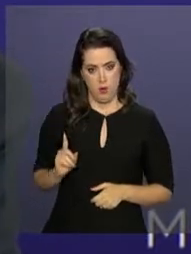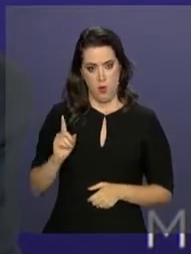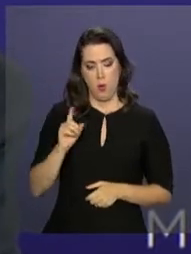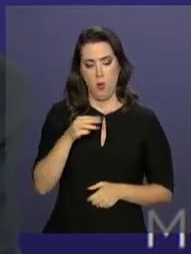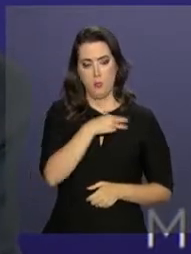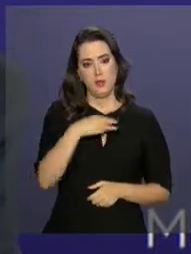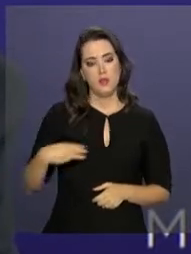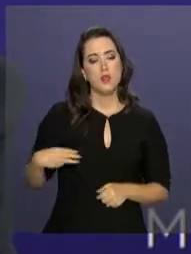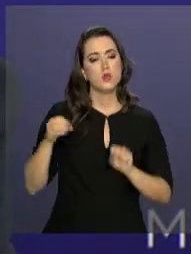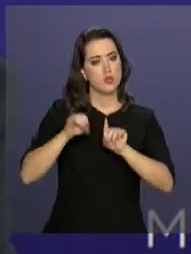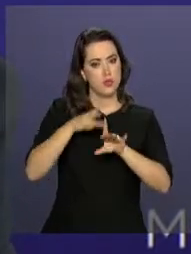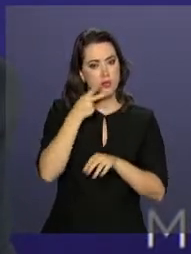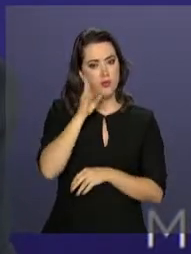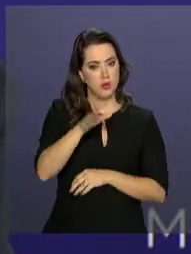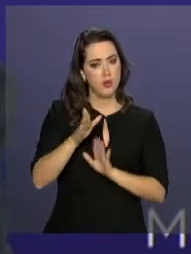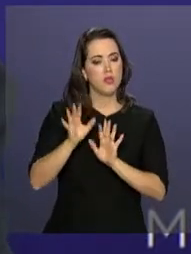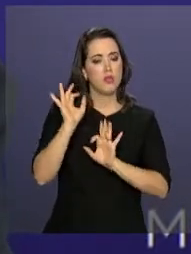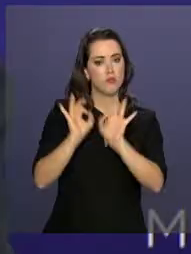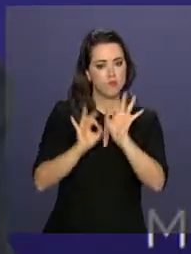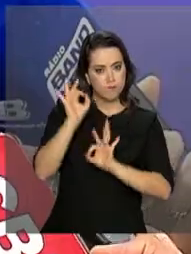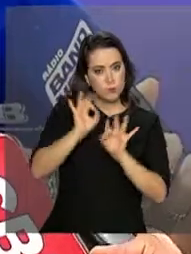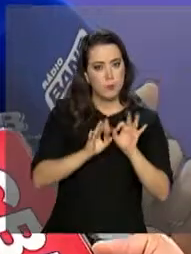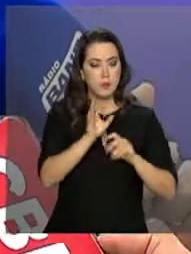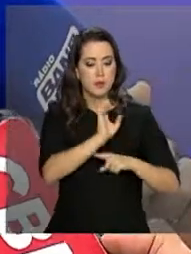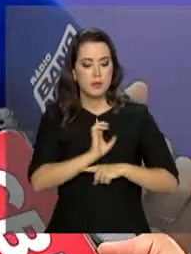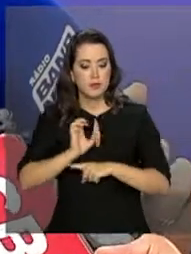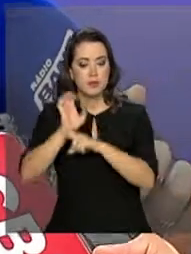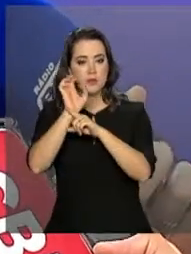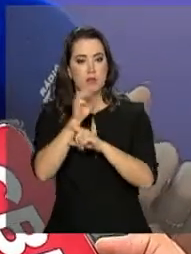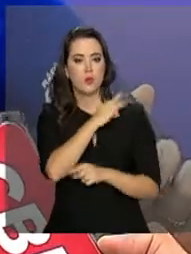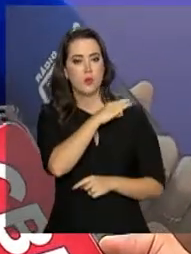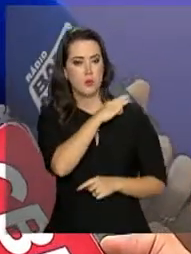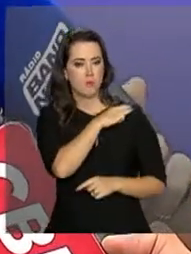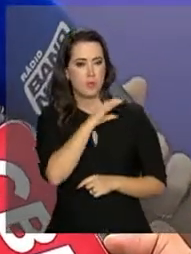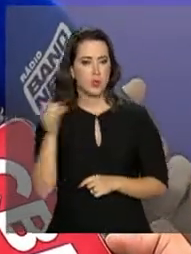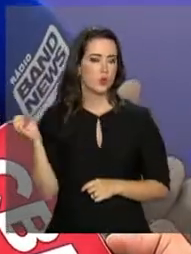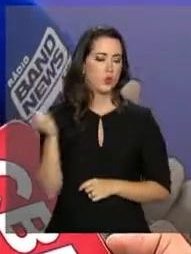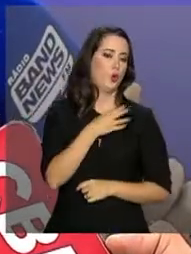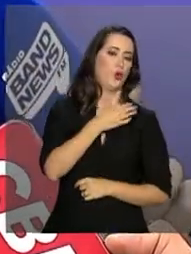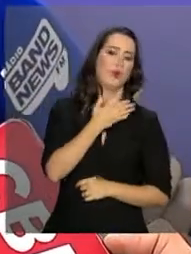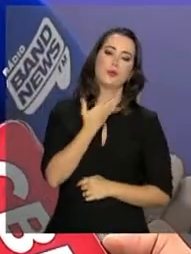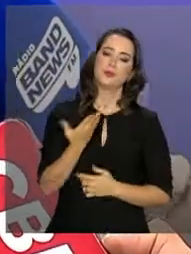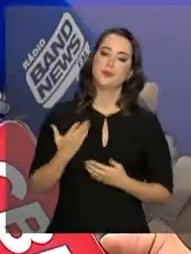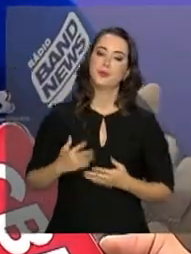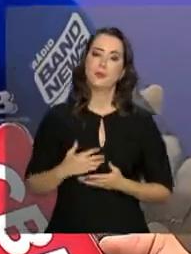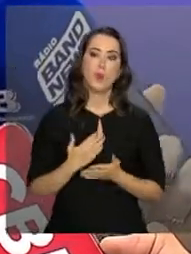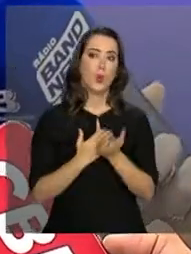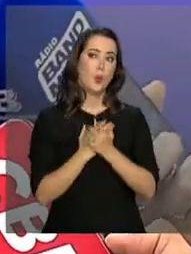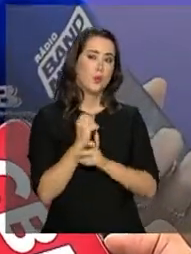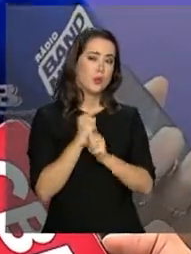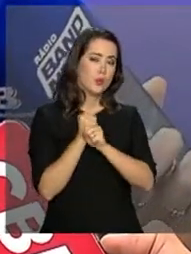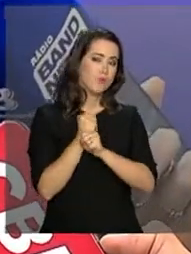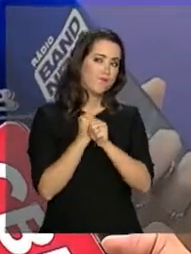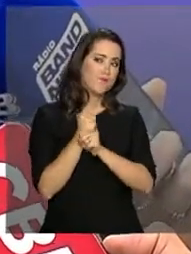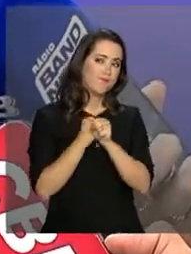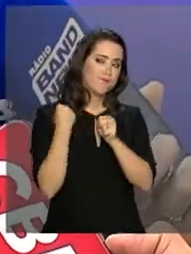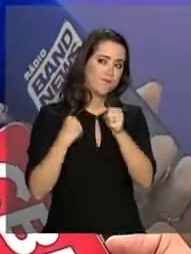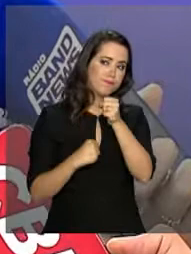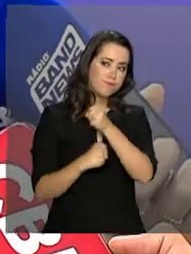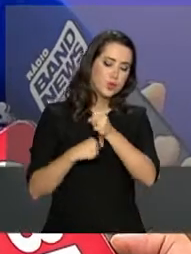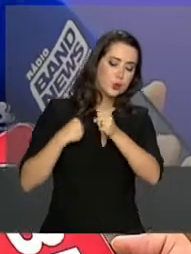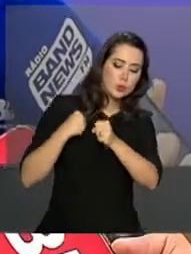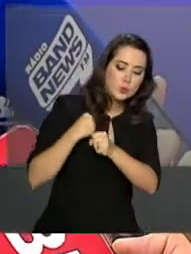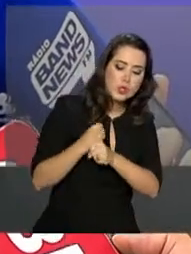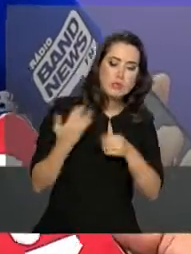alguns estados já estão trabalhando na implementação de um ensino mais moderno desde o ano passado nós já temos estados que já estão